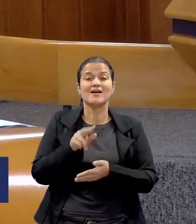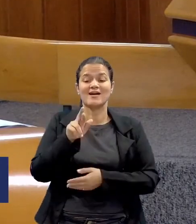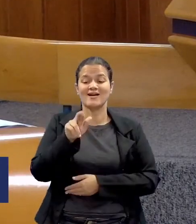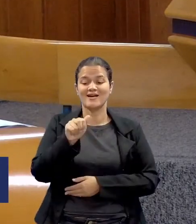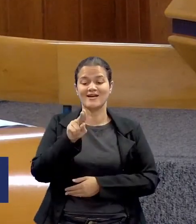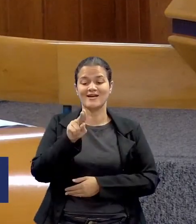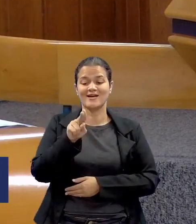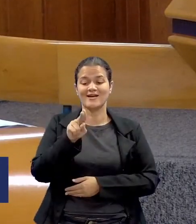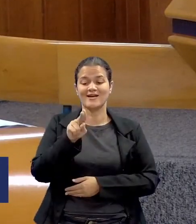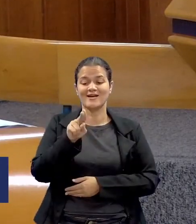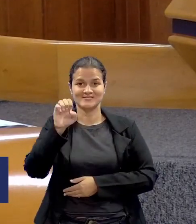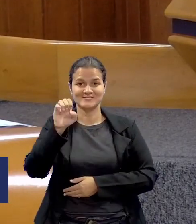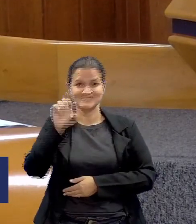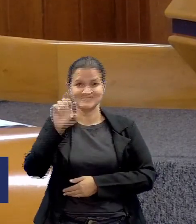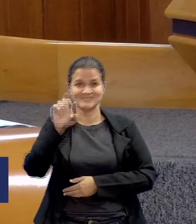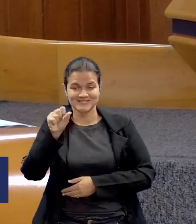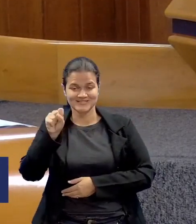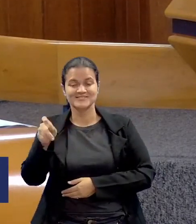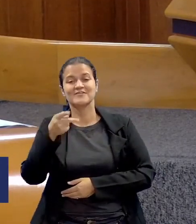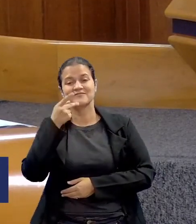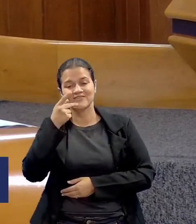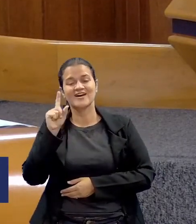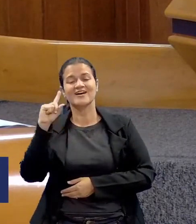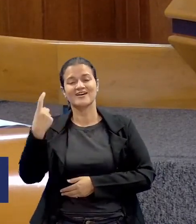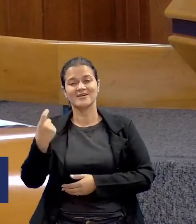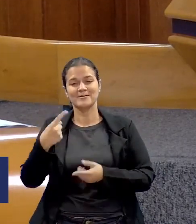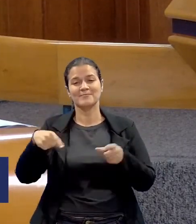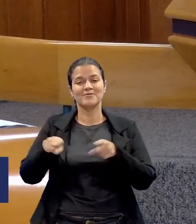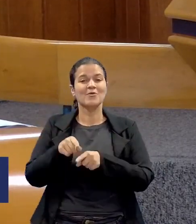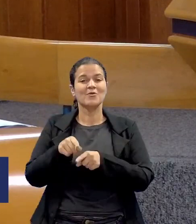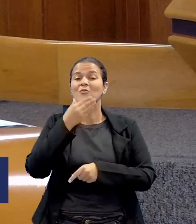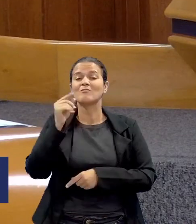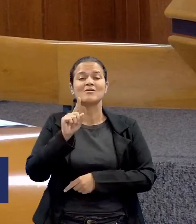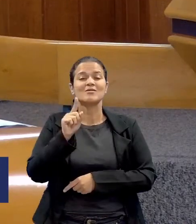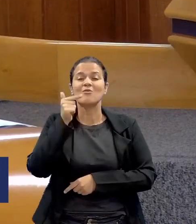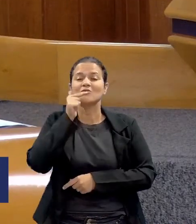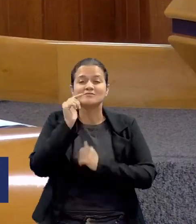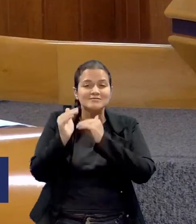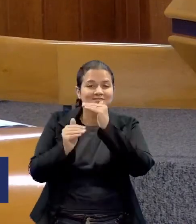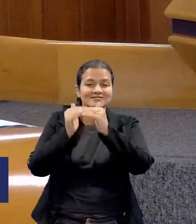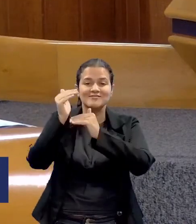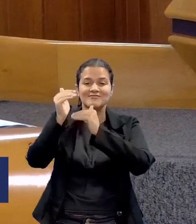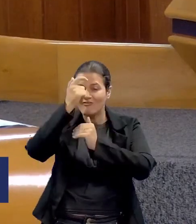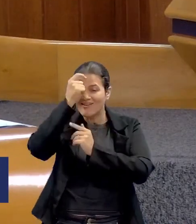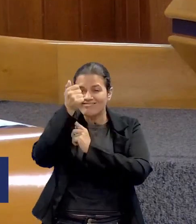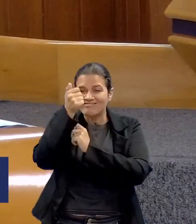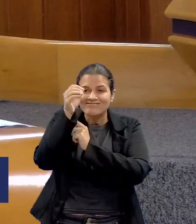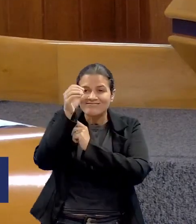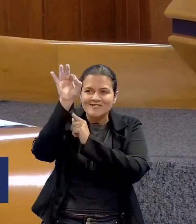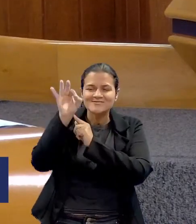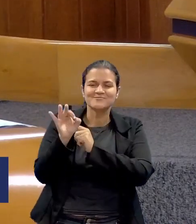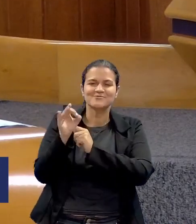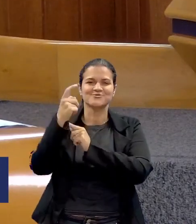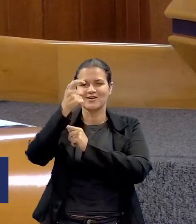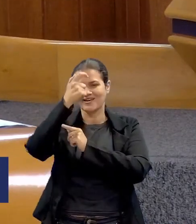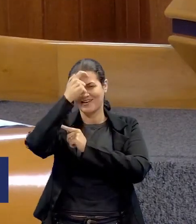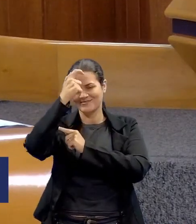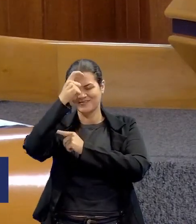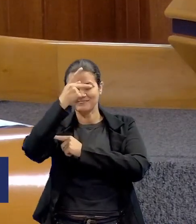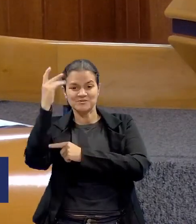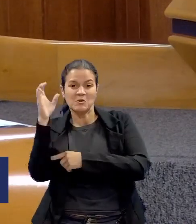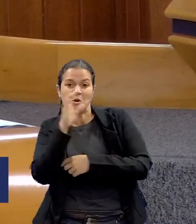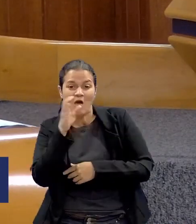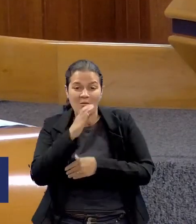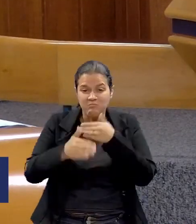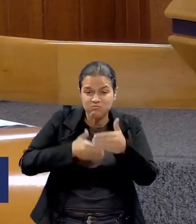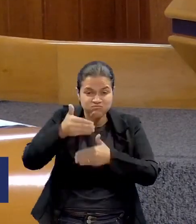homem não consegue desenvolver nem 10% da sua cabeça animal. Aos apressados pelo fluxo, lembro que